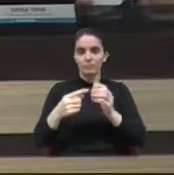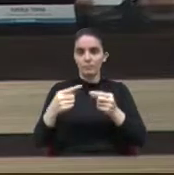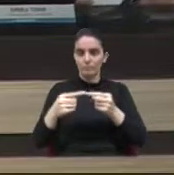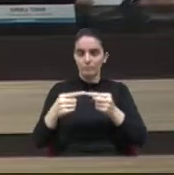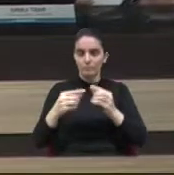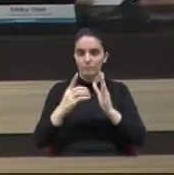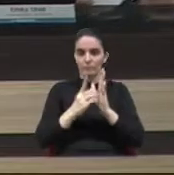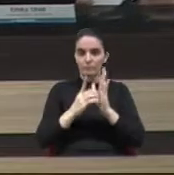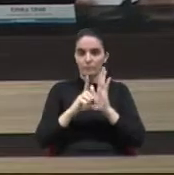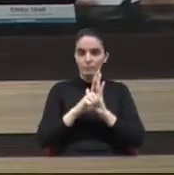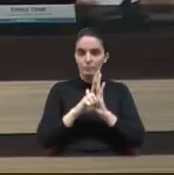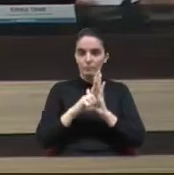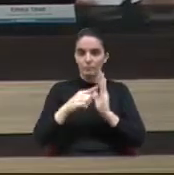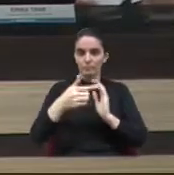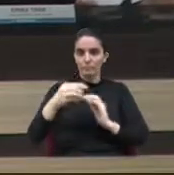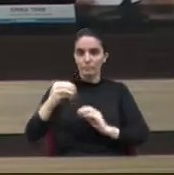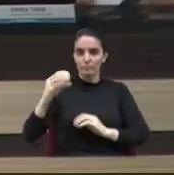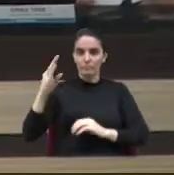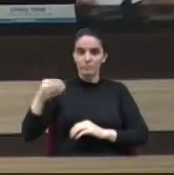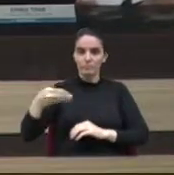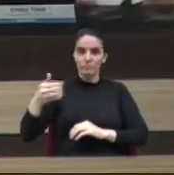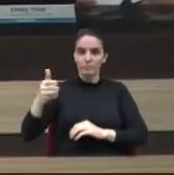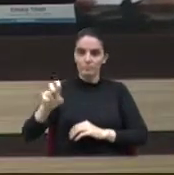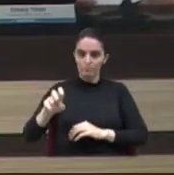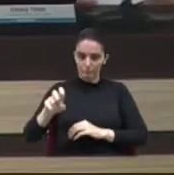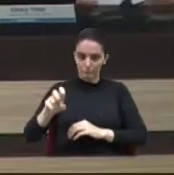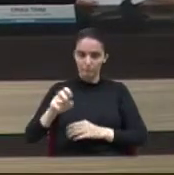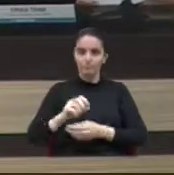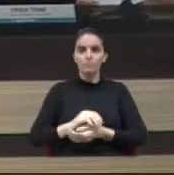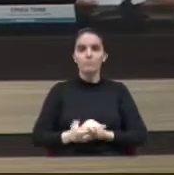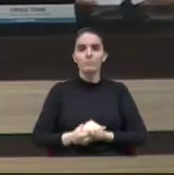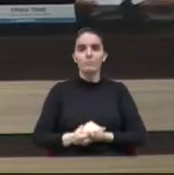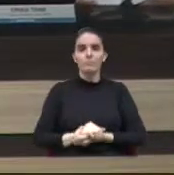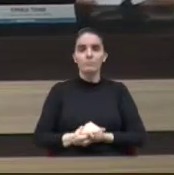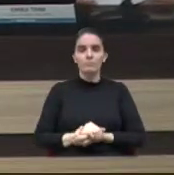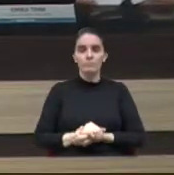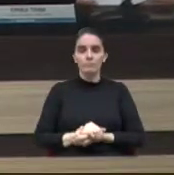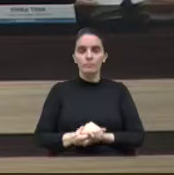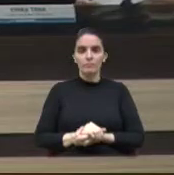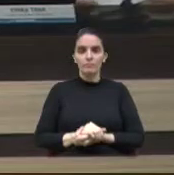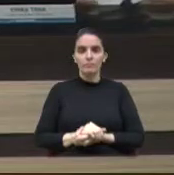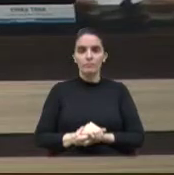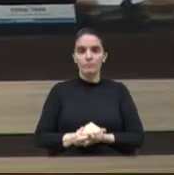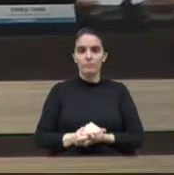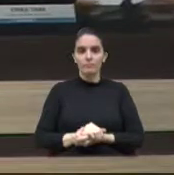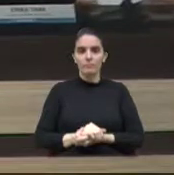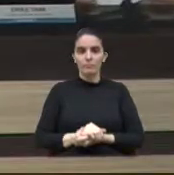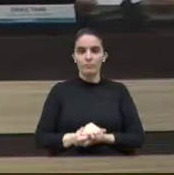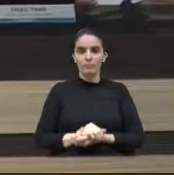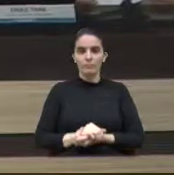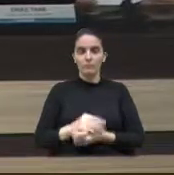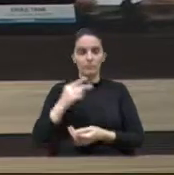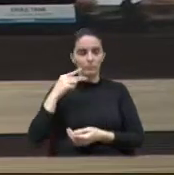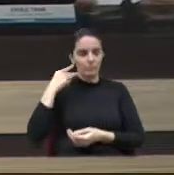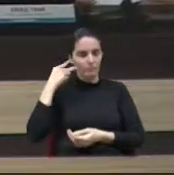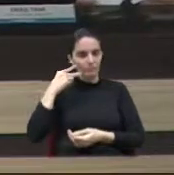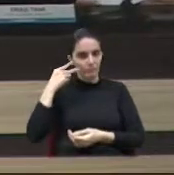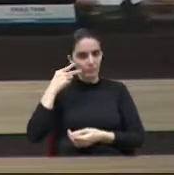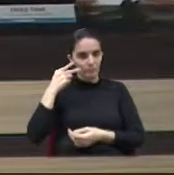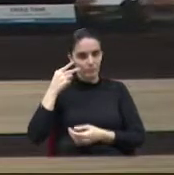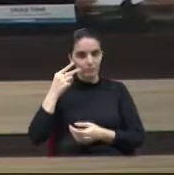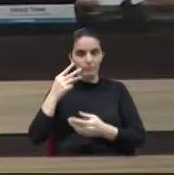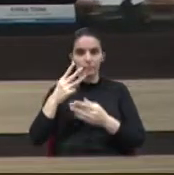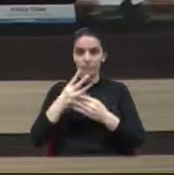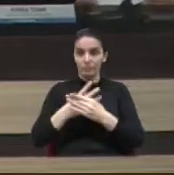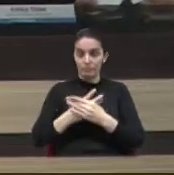decreto legislativo número 20/2015 e da outras providências. Excelentíssimos senhores vereadores da Câmara Municipal